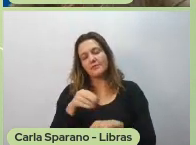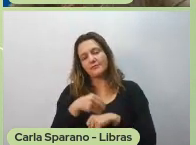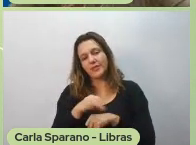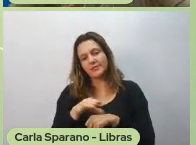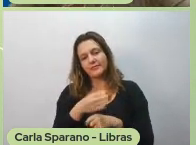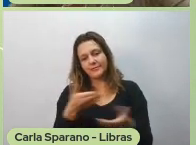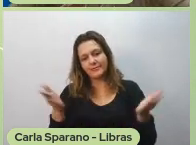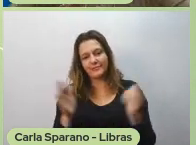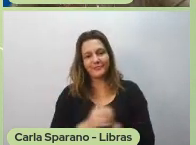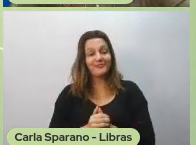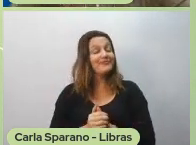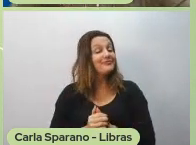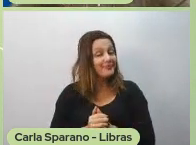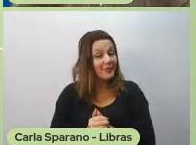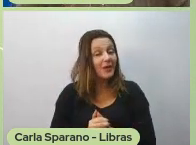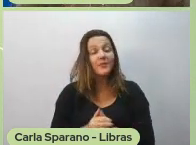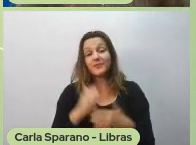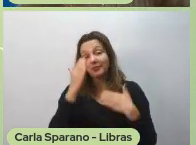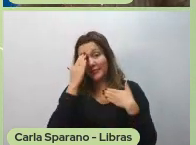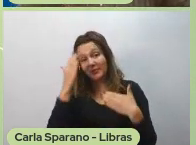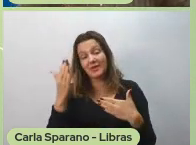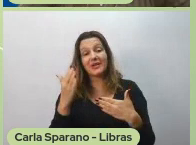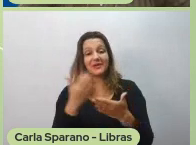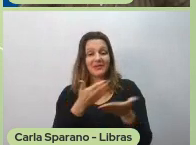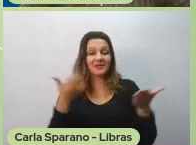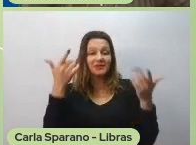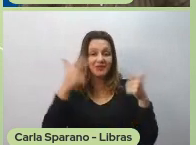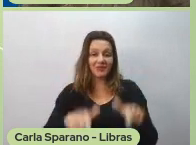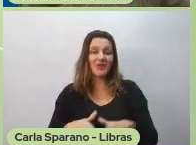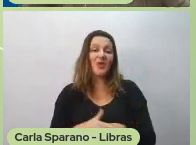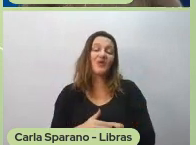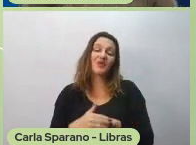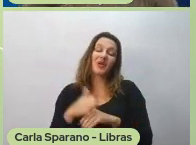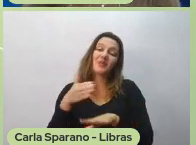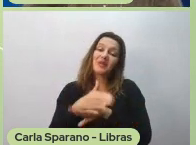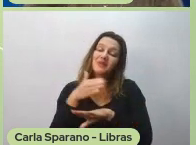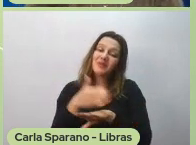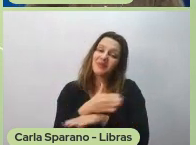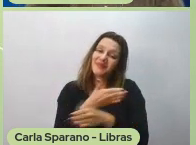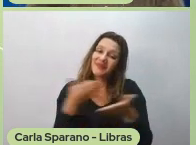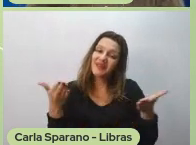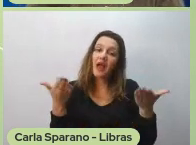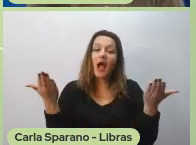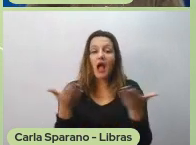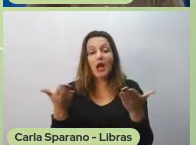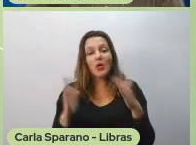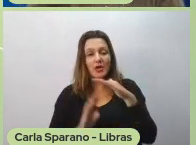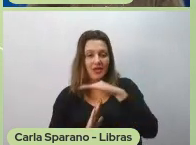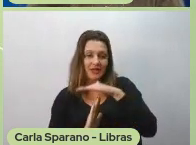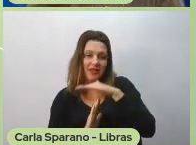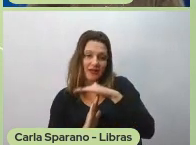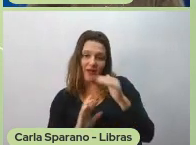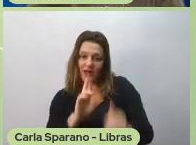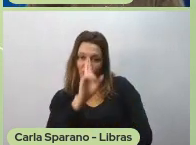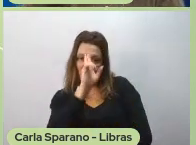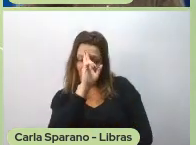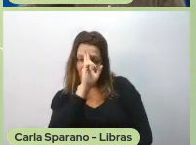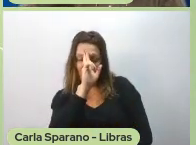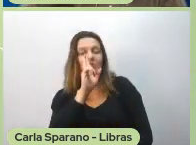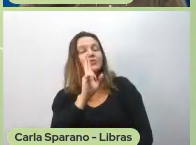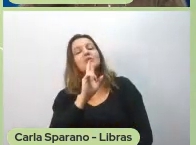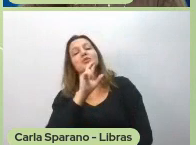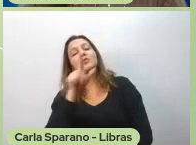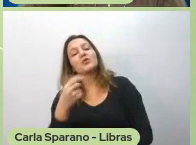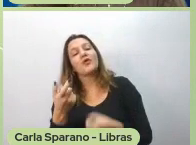fica. Bom, pessoal, obrigado. Agradeço mais uma vez a participação de vocês. A gente vai agora para o nosso intervalo do almoço e a gente